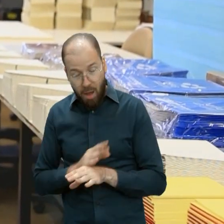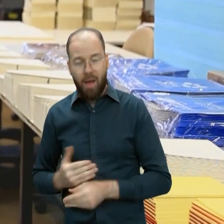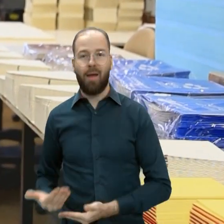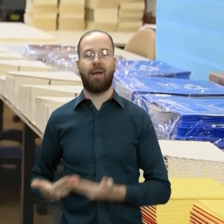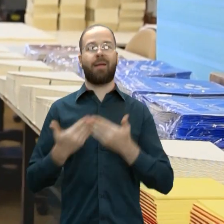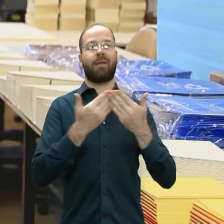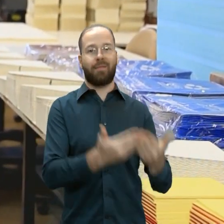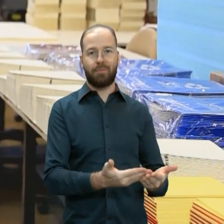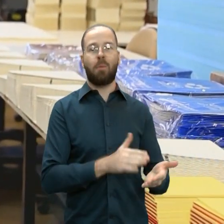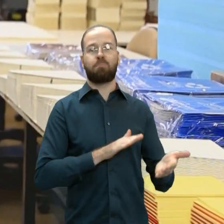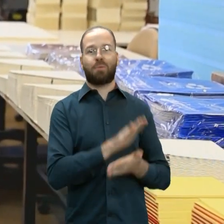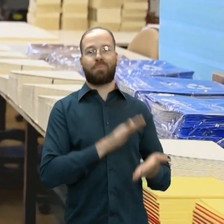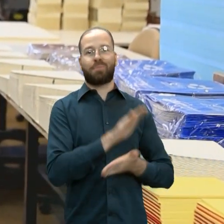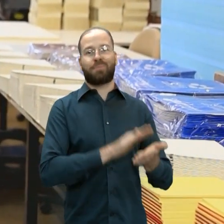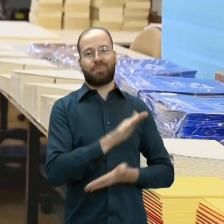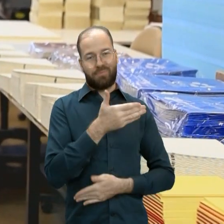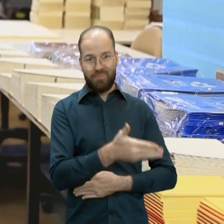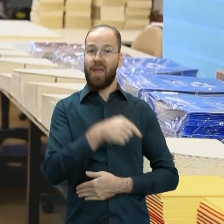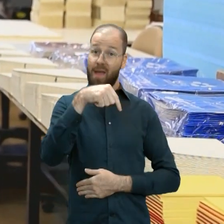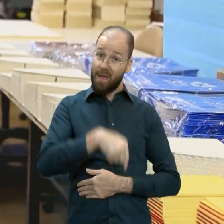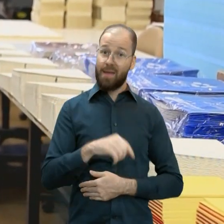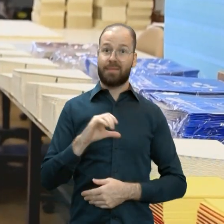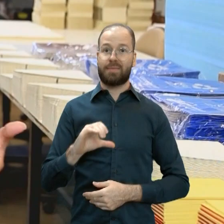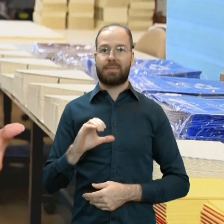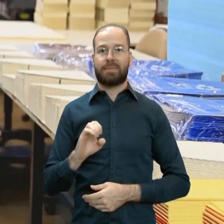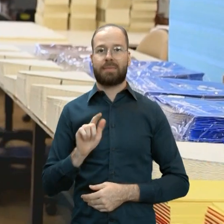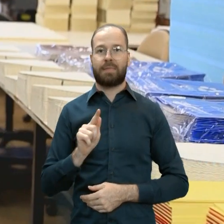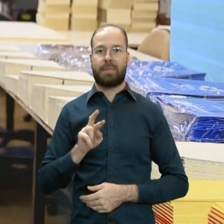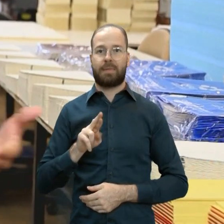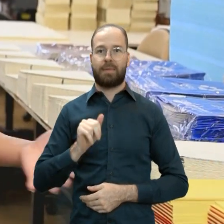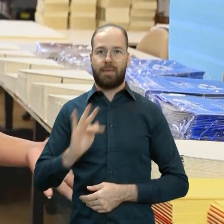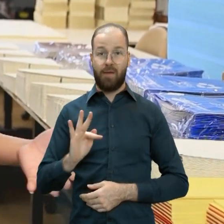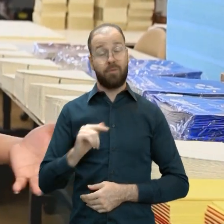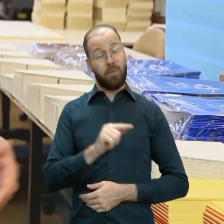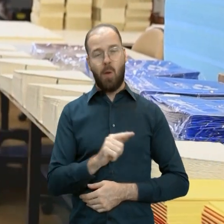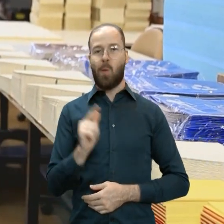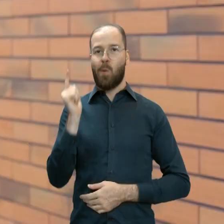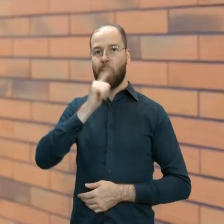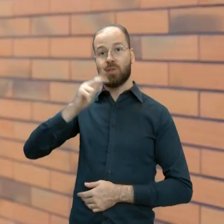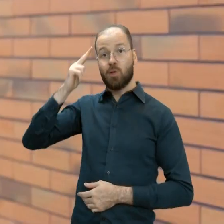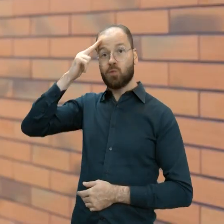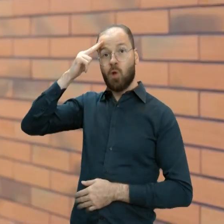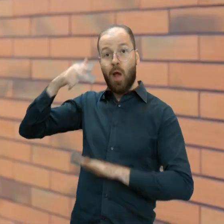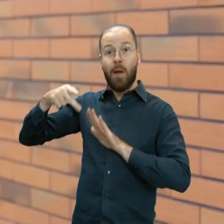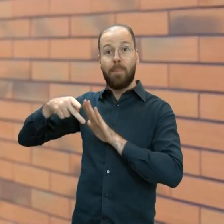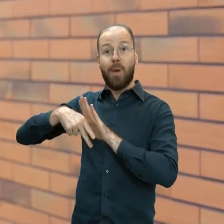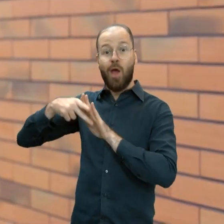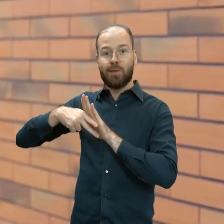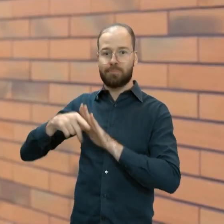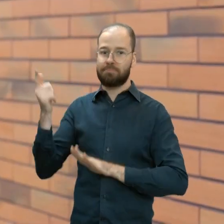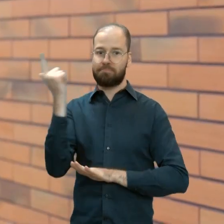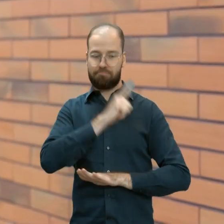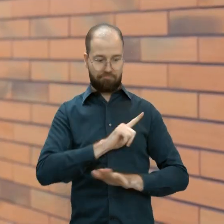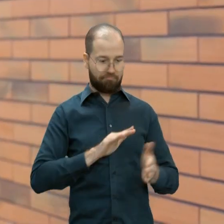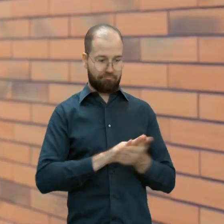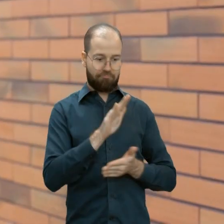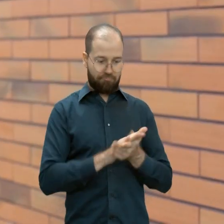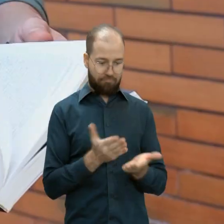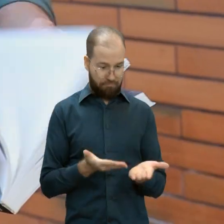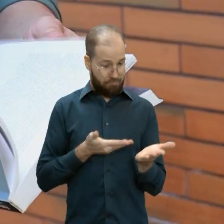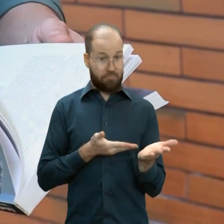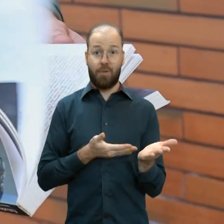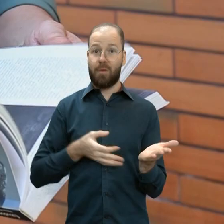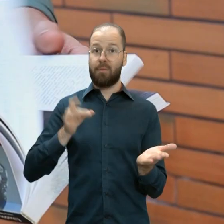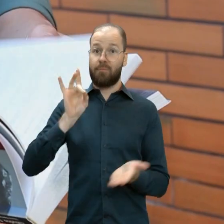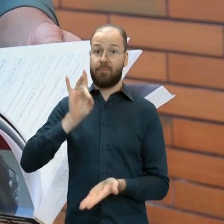Gráfico da UFG, é assim que um projeto se torna realidade. Sálvio Juliano é professor na UFG